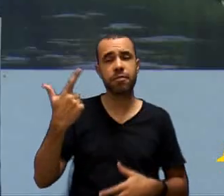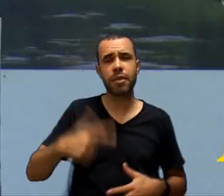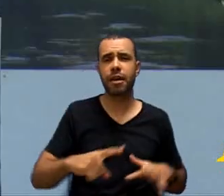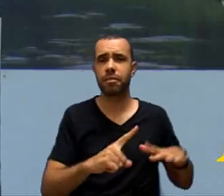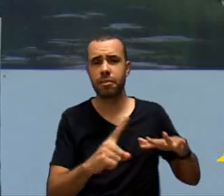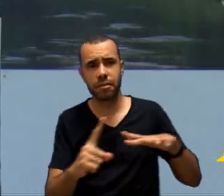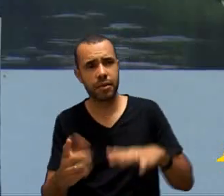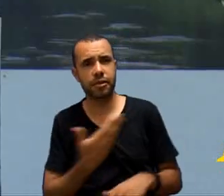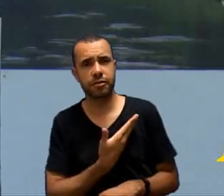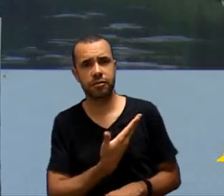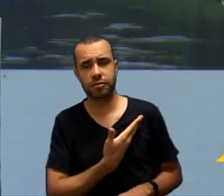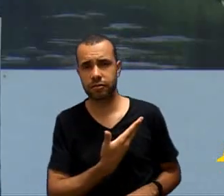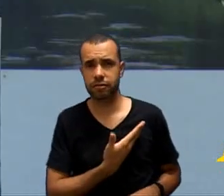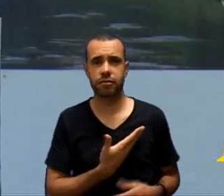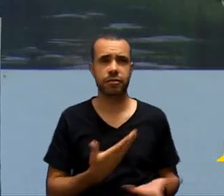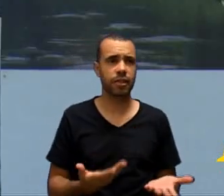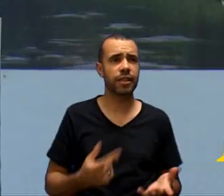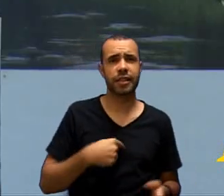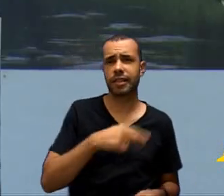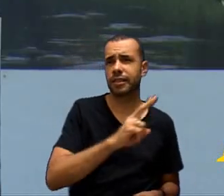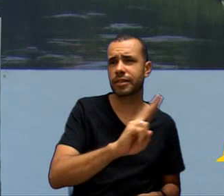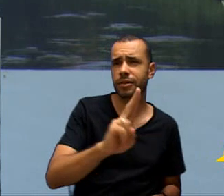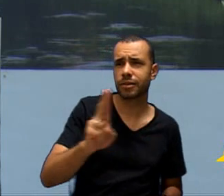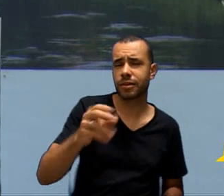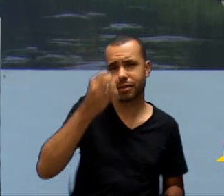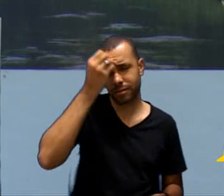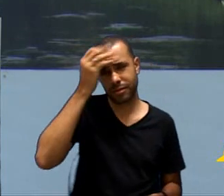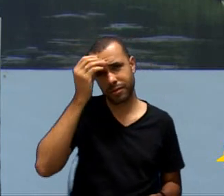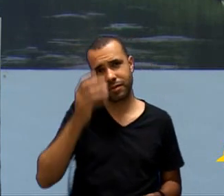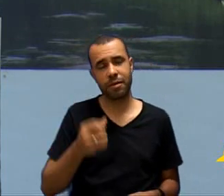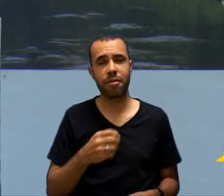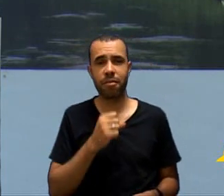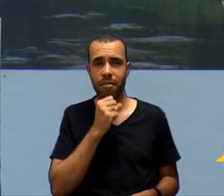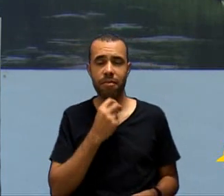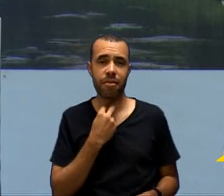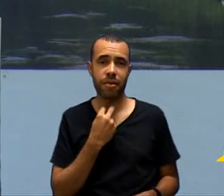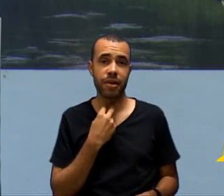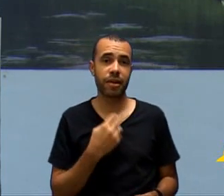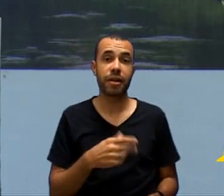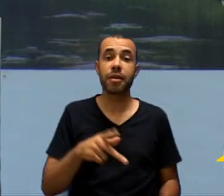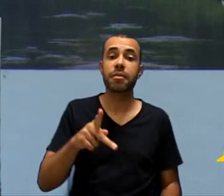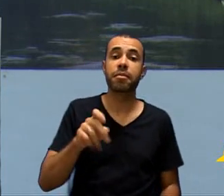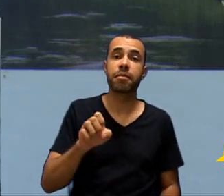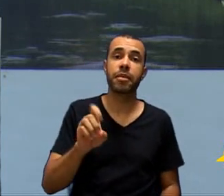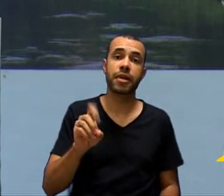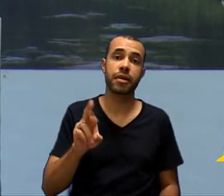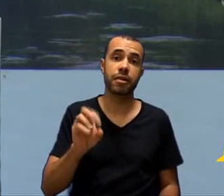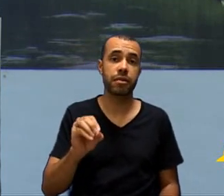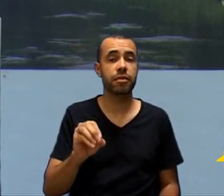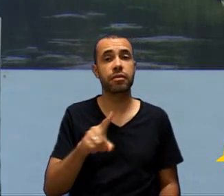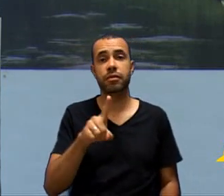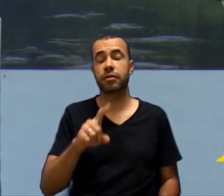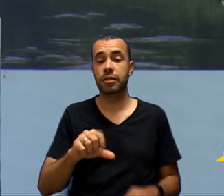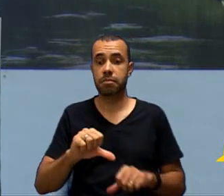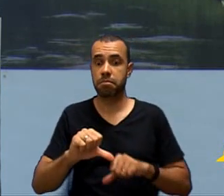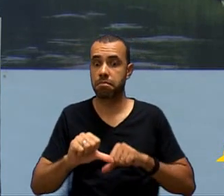cerimonial. E eu não posso esquecer ninguém, né? Pedro, você faz uma diferença muito grande